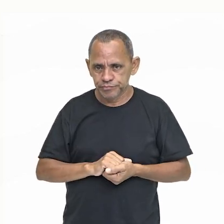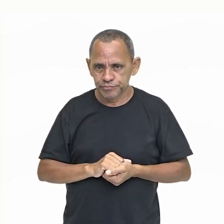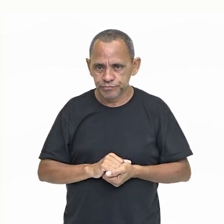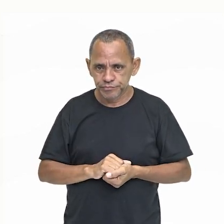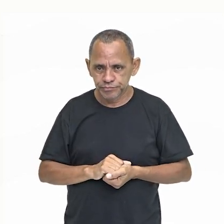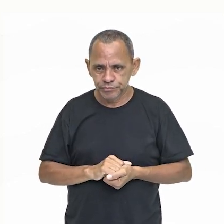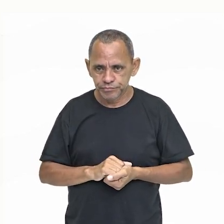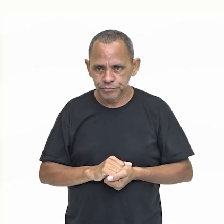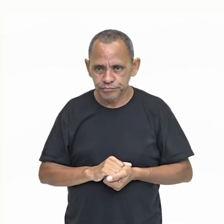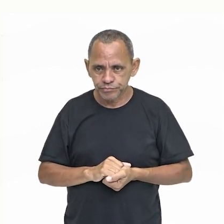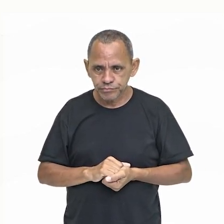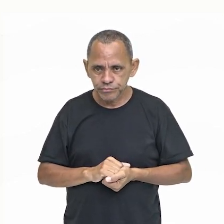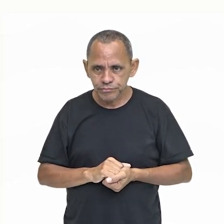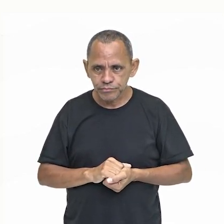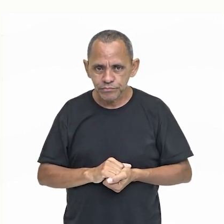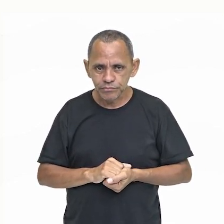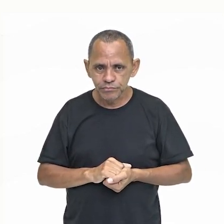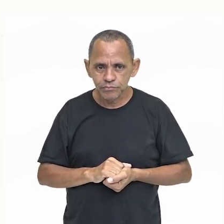dados.